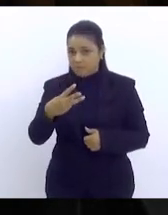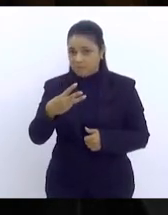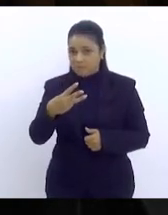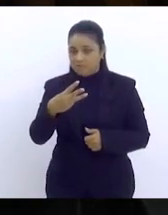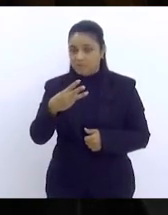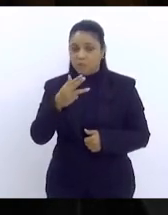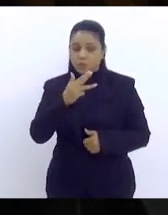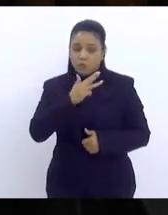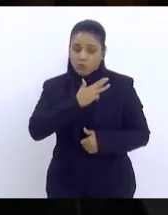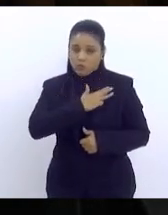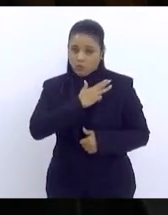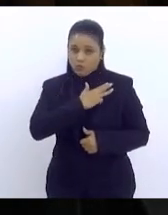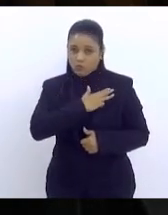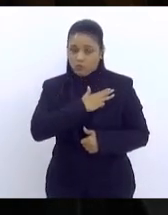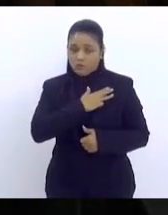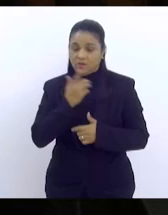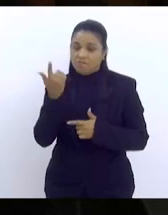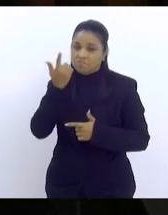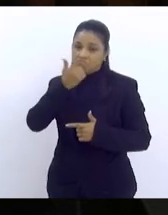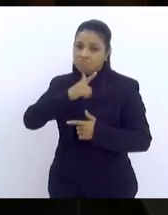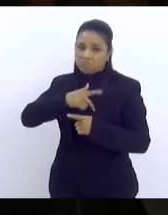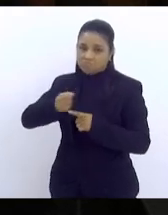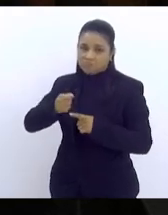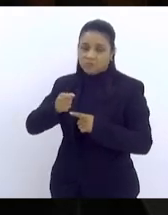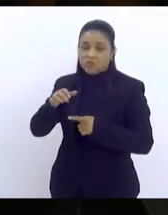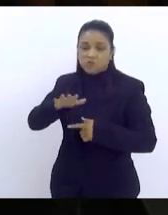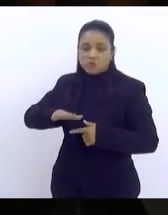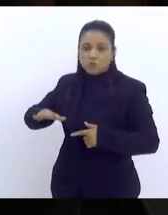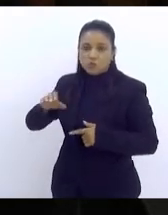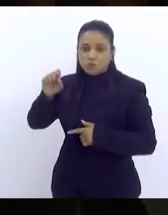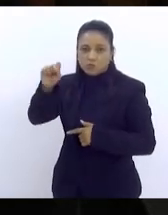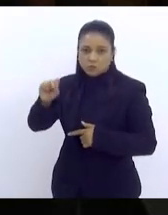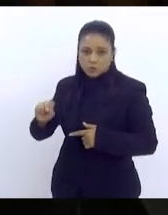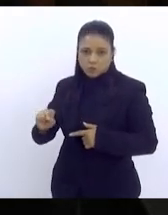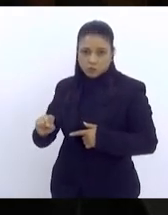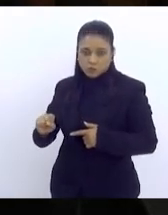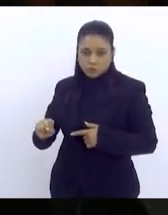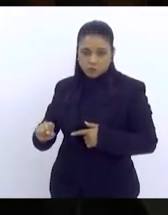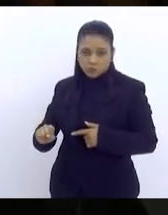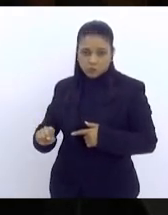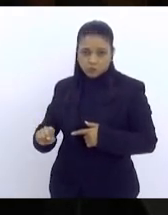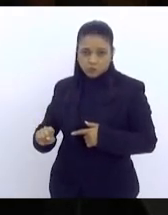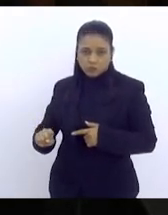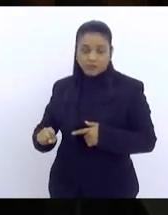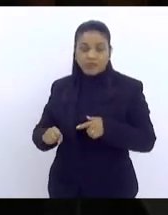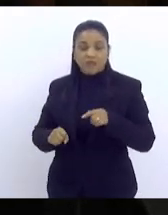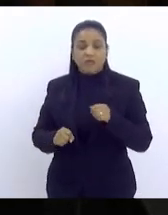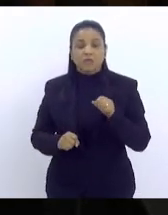na zona sul e o 22 bolsonaro ganhou na zona oeste